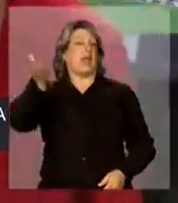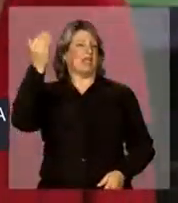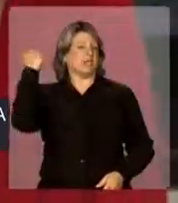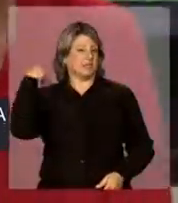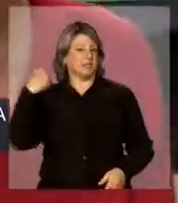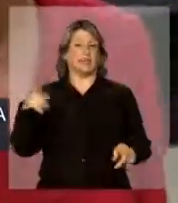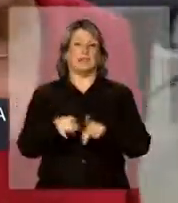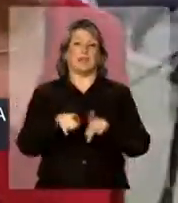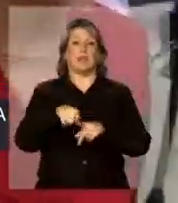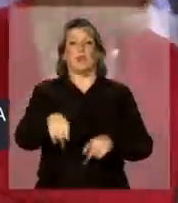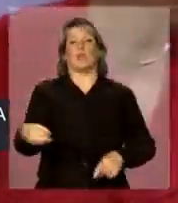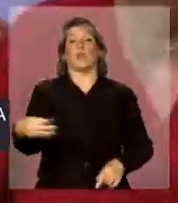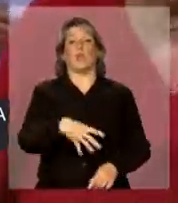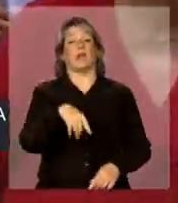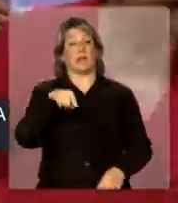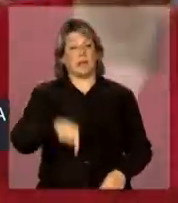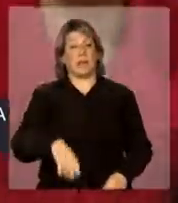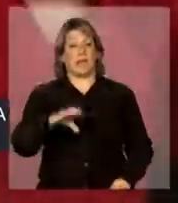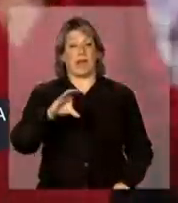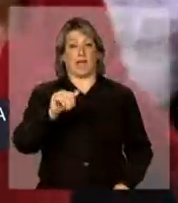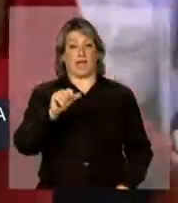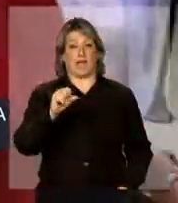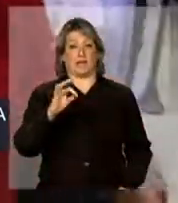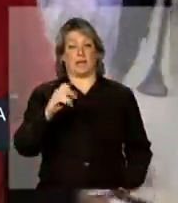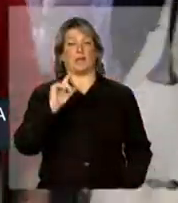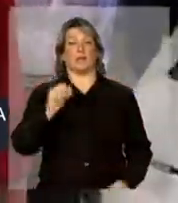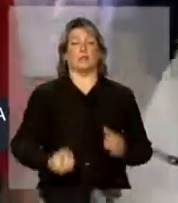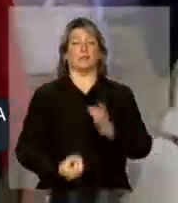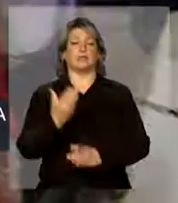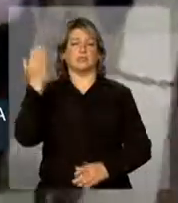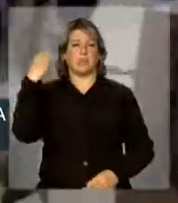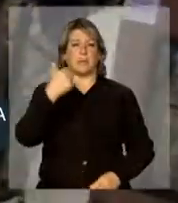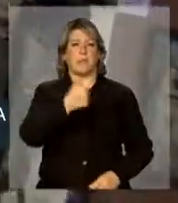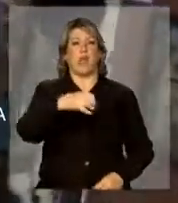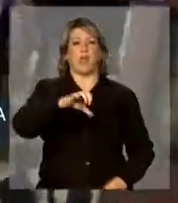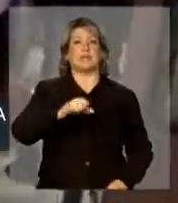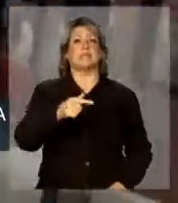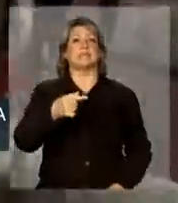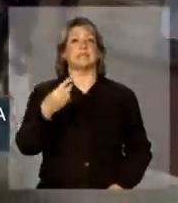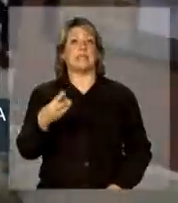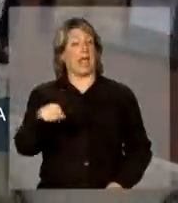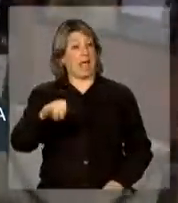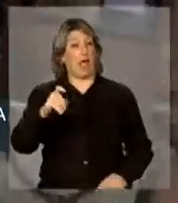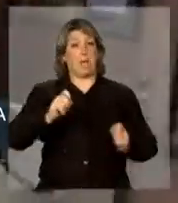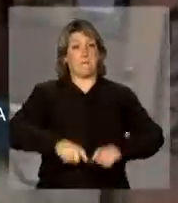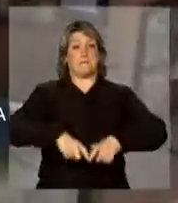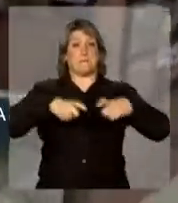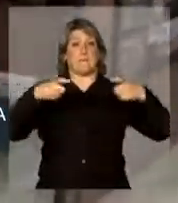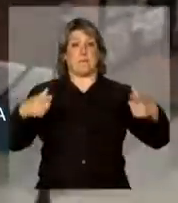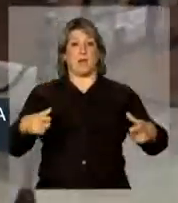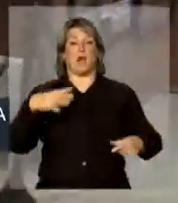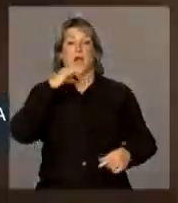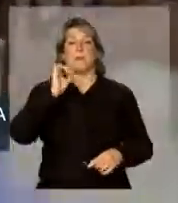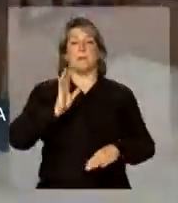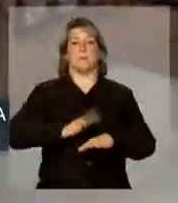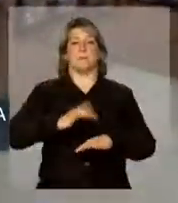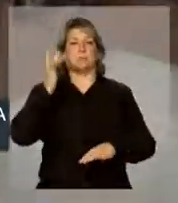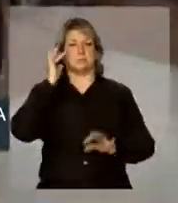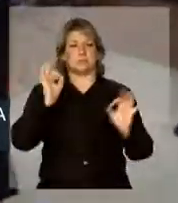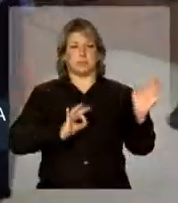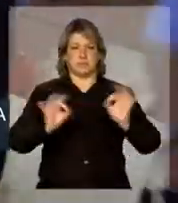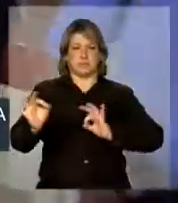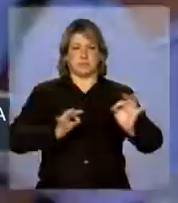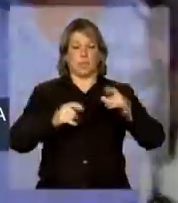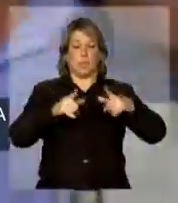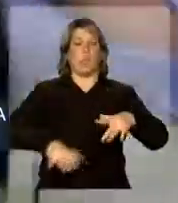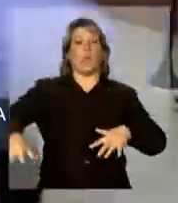ele foi inaugurado em 1973 ele é o maior e é considerado o mais moderno de tarde